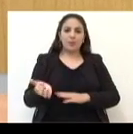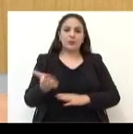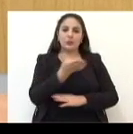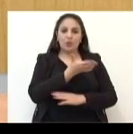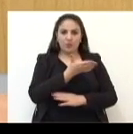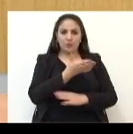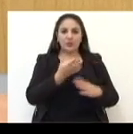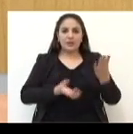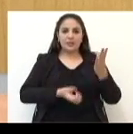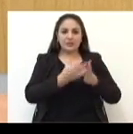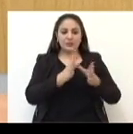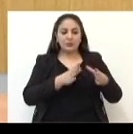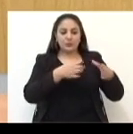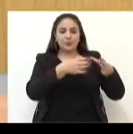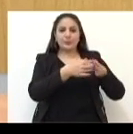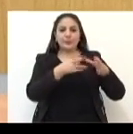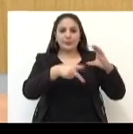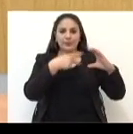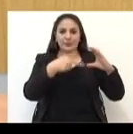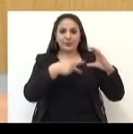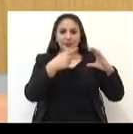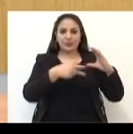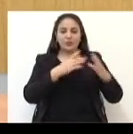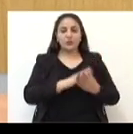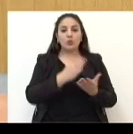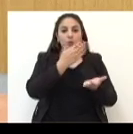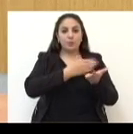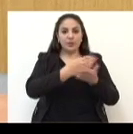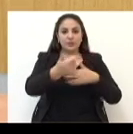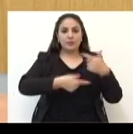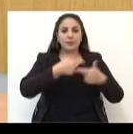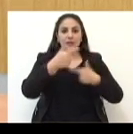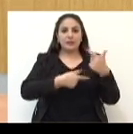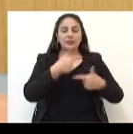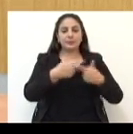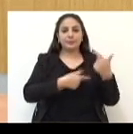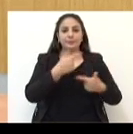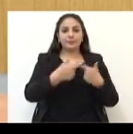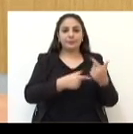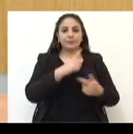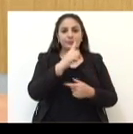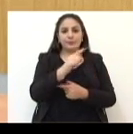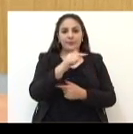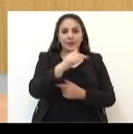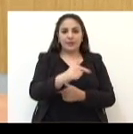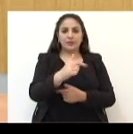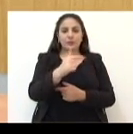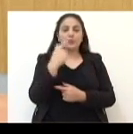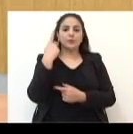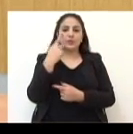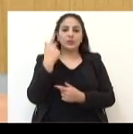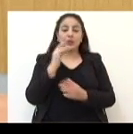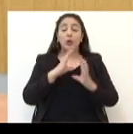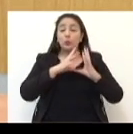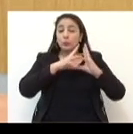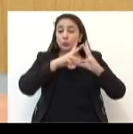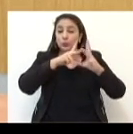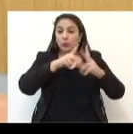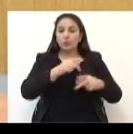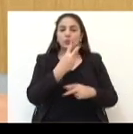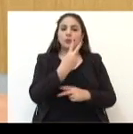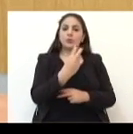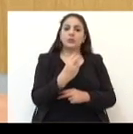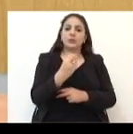nova composição com o início dos trabalhos da 17ª legislatura. Ao todo,